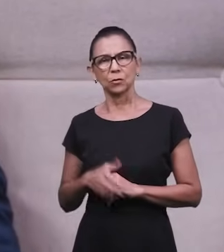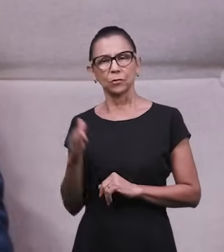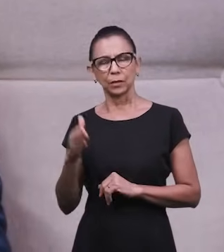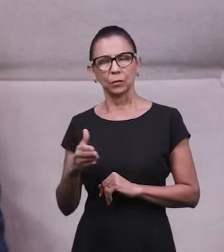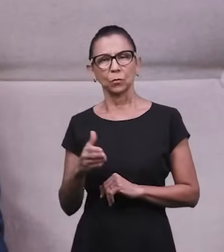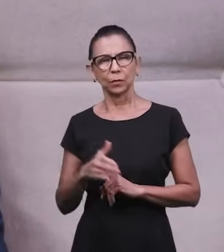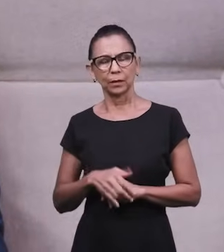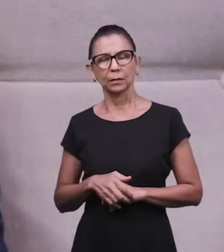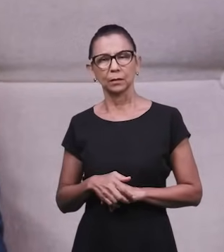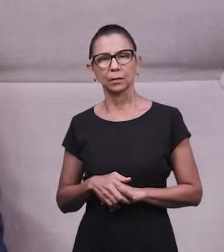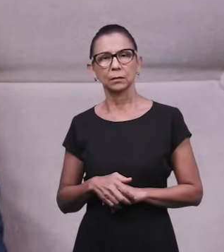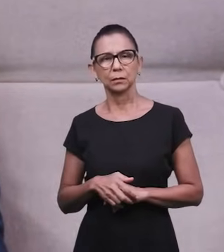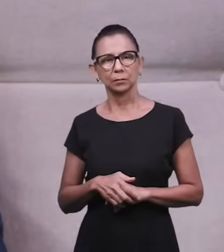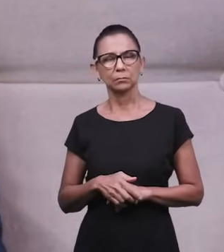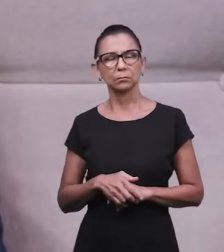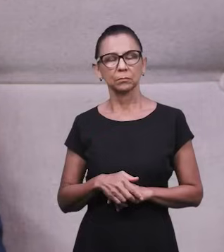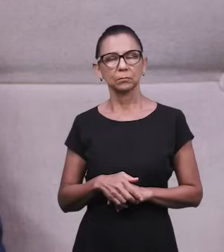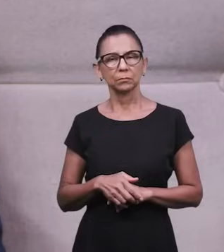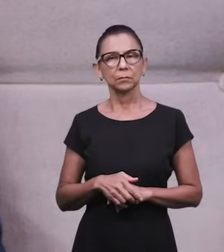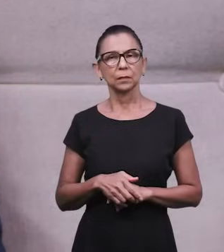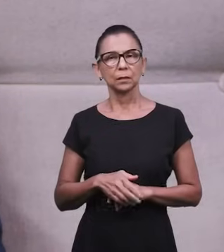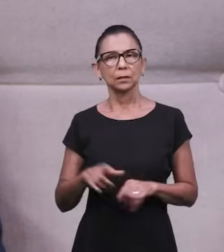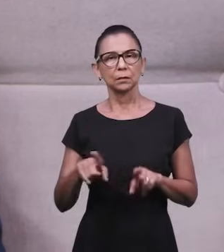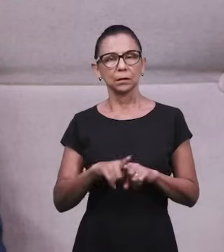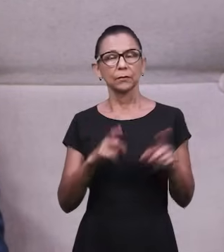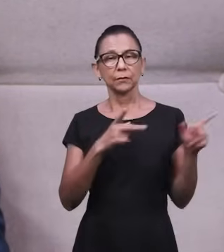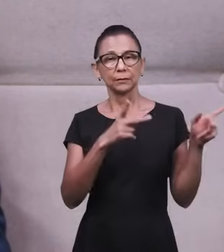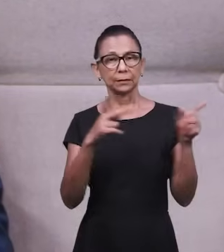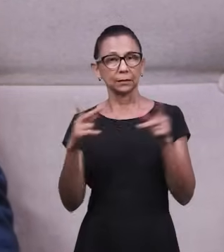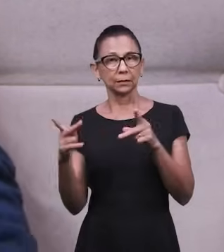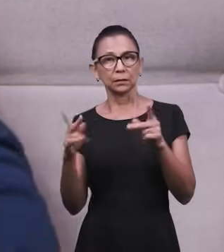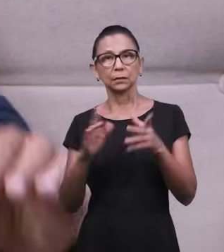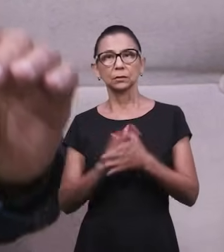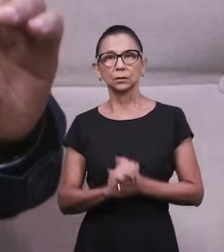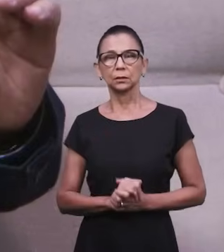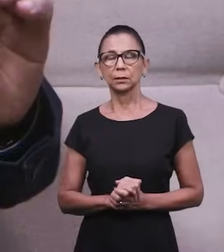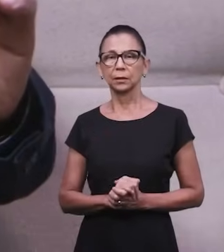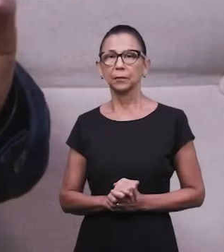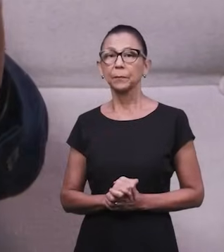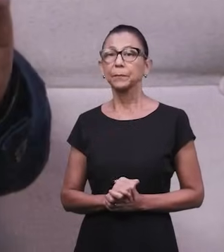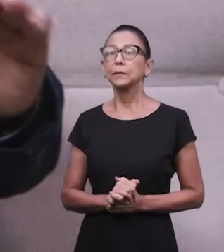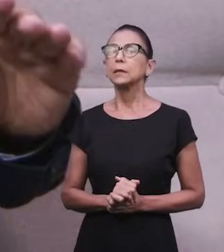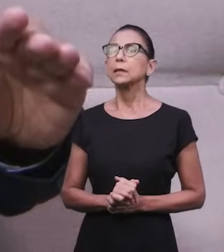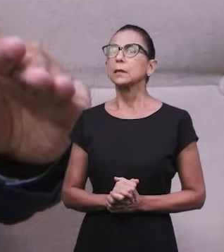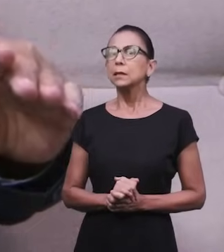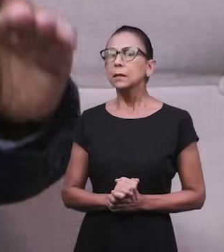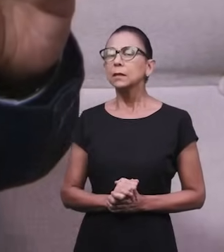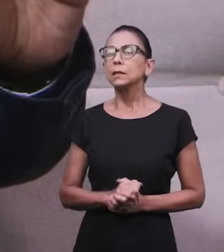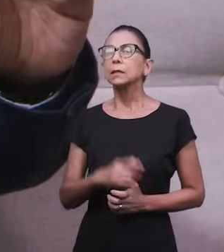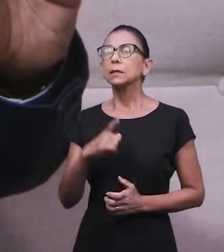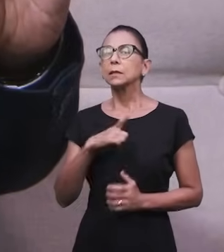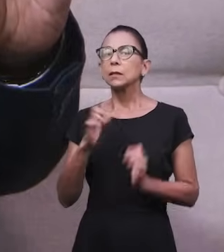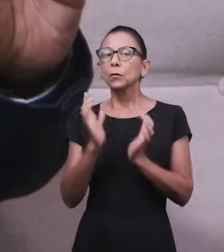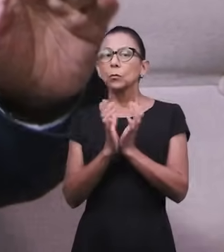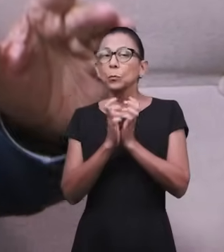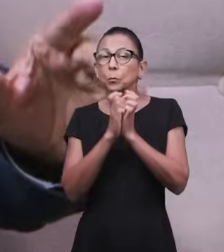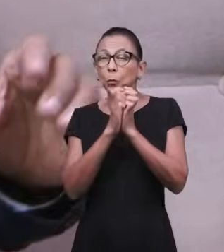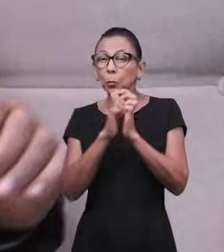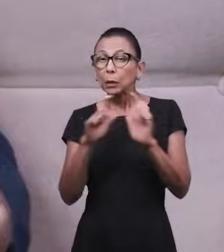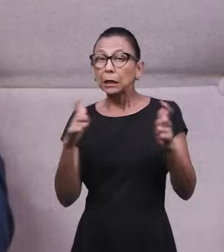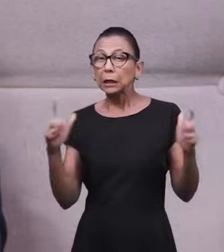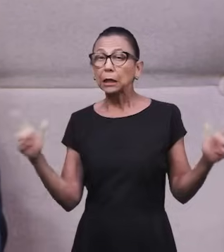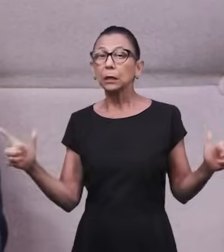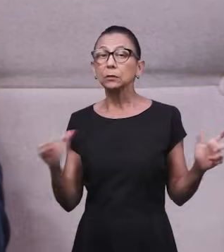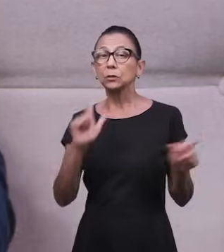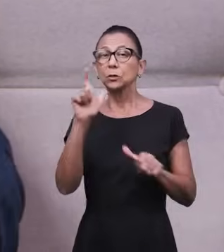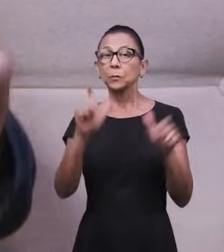vez numa igreja Maranata. E a percepção delas foi